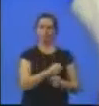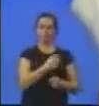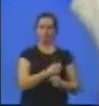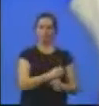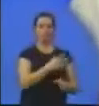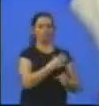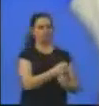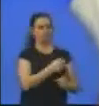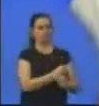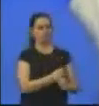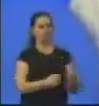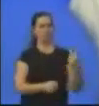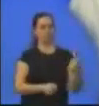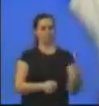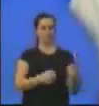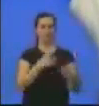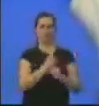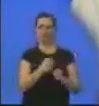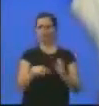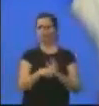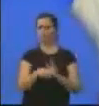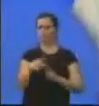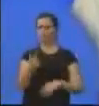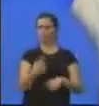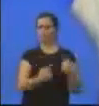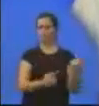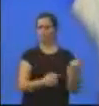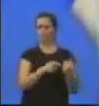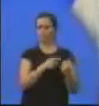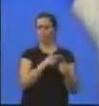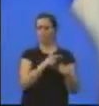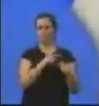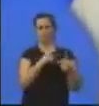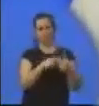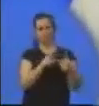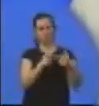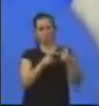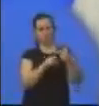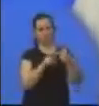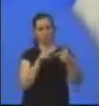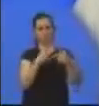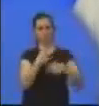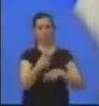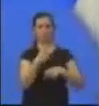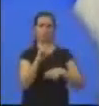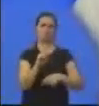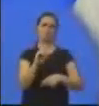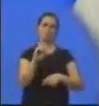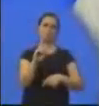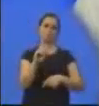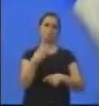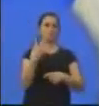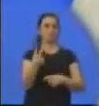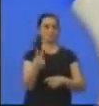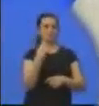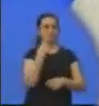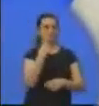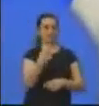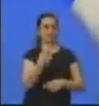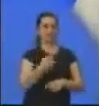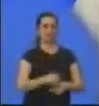limite do 2, deu o próprio 2. Calculei o limite do 1 sobre x, deu 0. 2 mais 0, resposta 2.